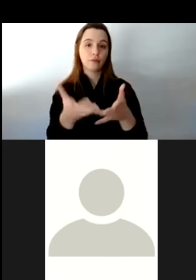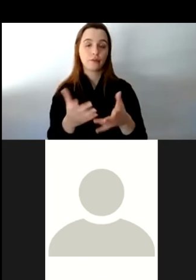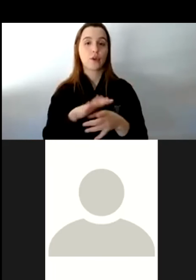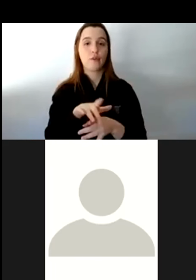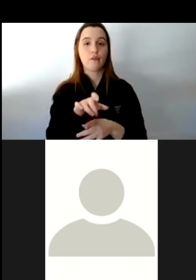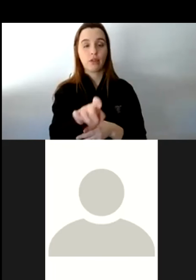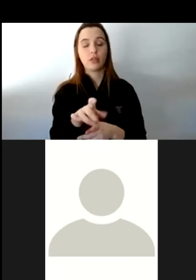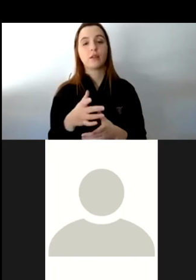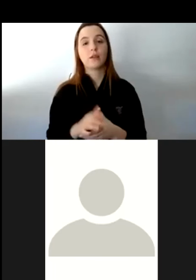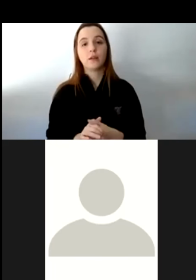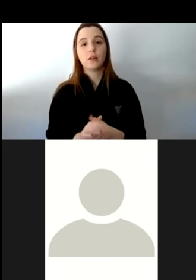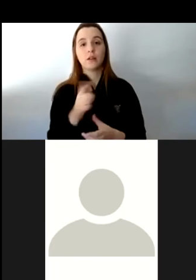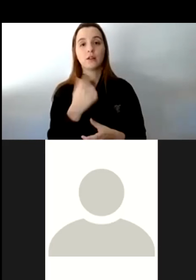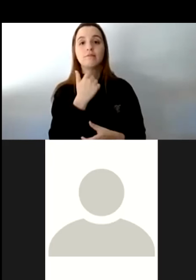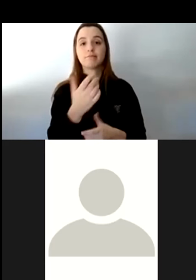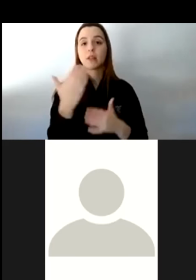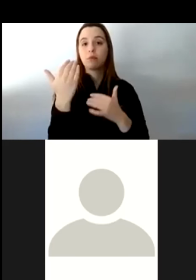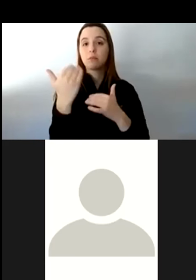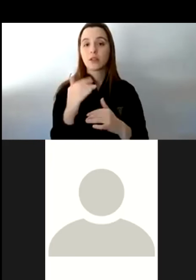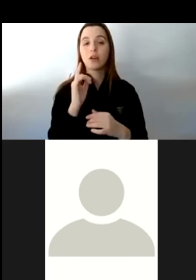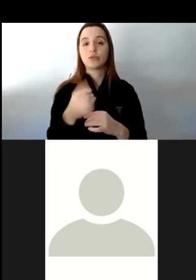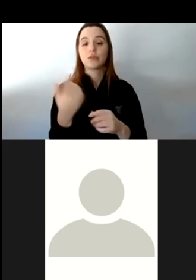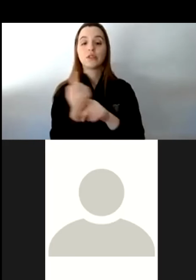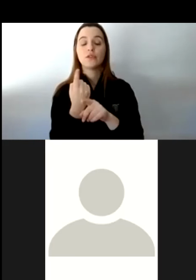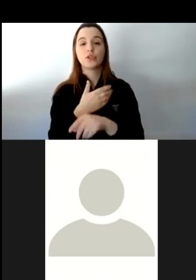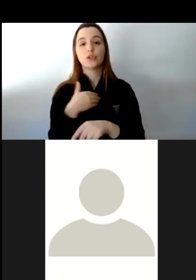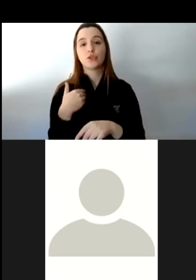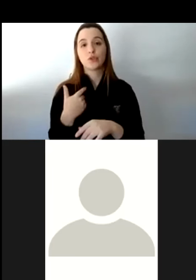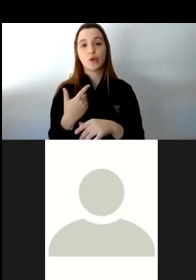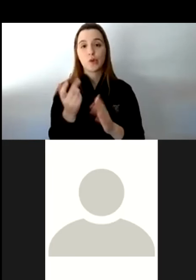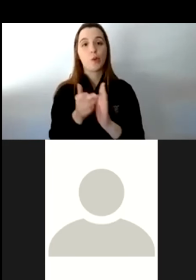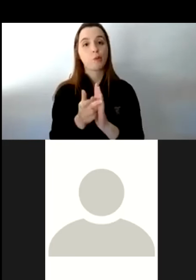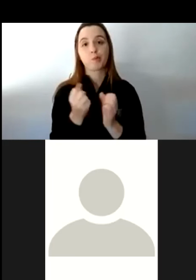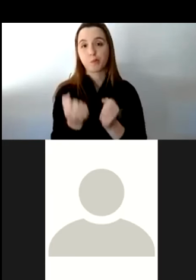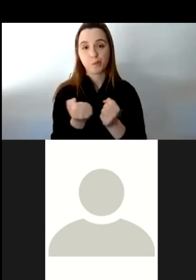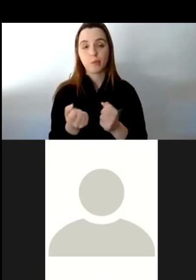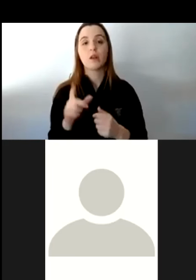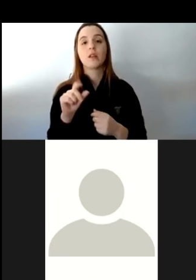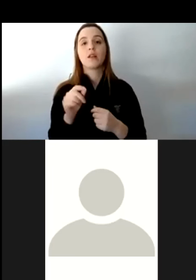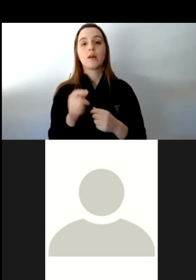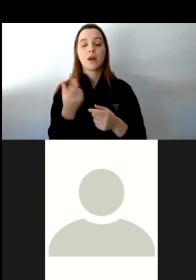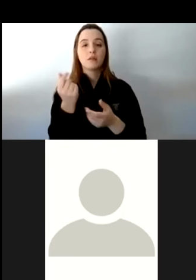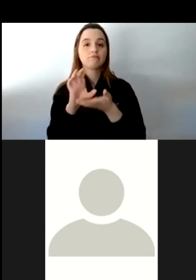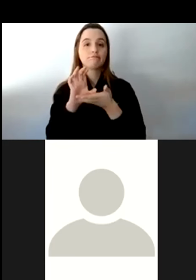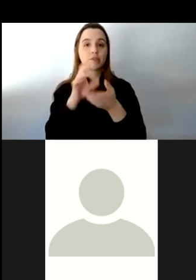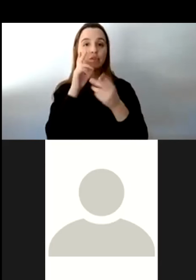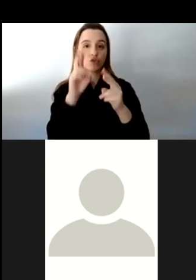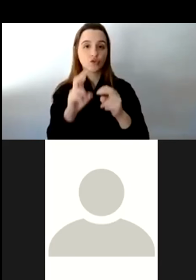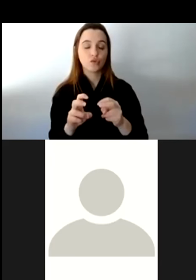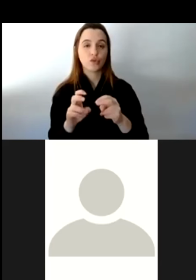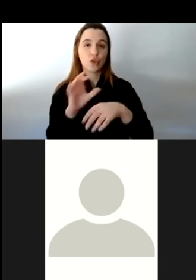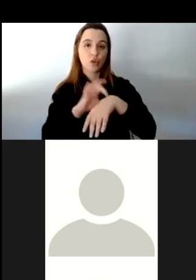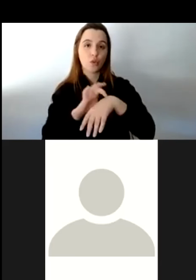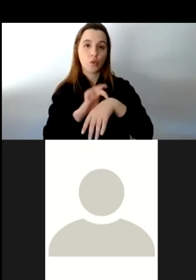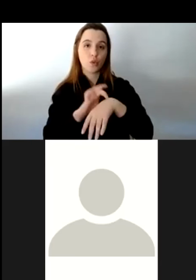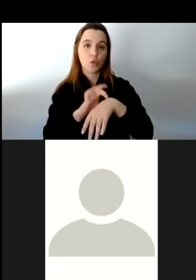Covid-19, dos quais destacamos limitações no acesso aos serviços de saúde, aumento do investimento na investigação nas